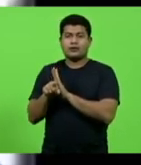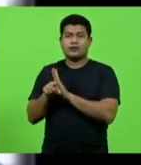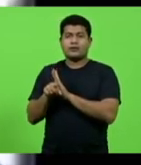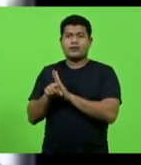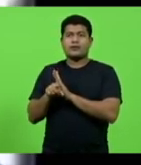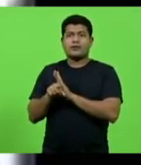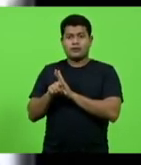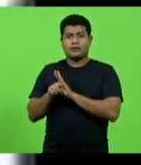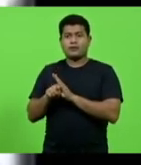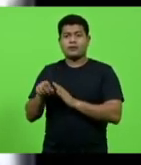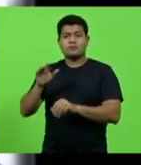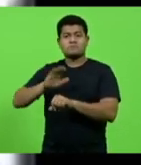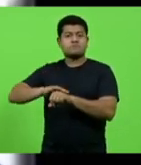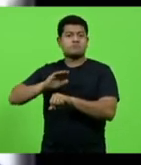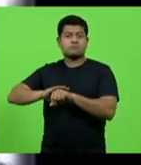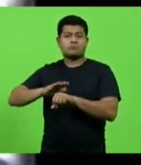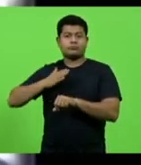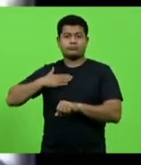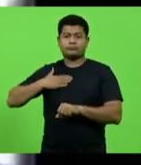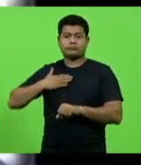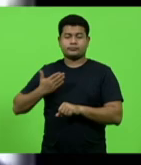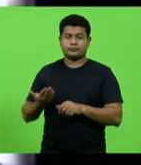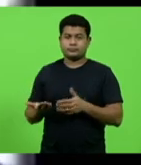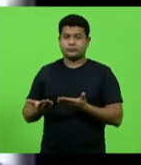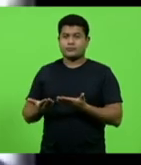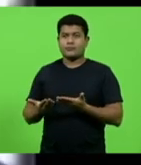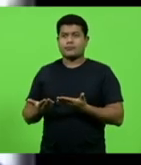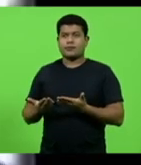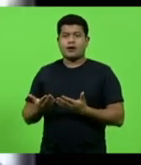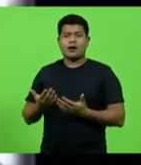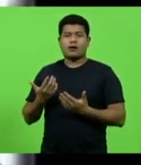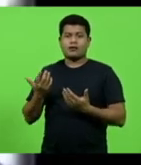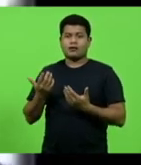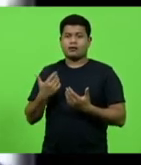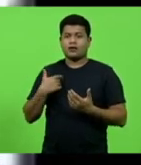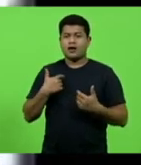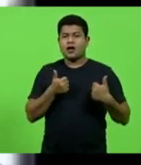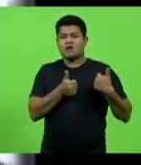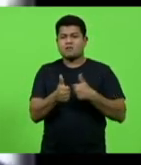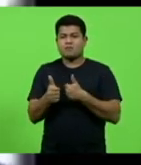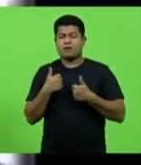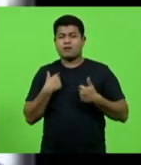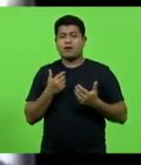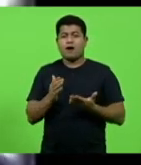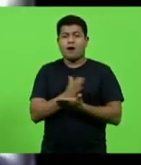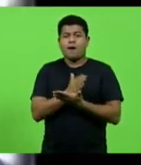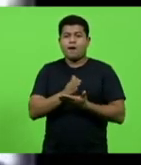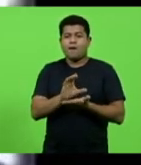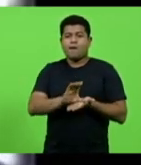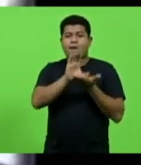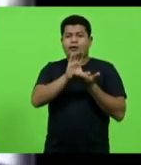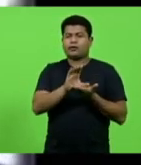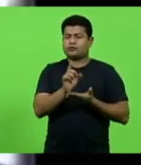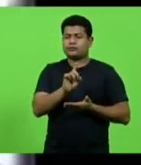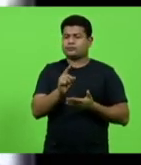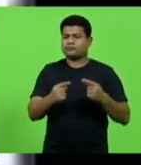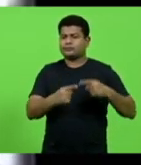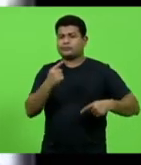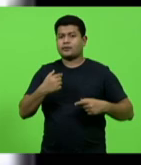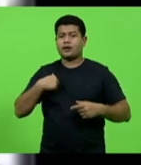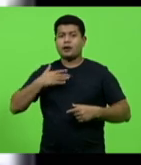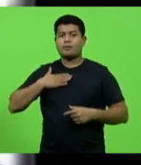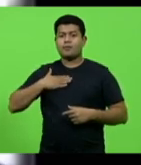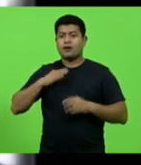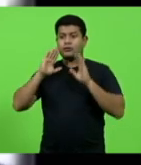mais autônoma, né? Sem muita pressão de orientadores e etc., mas assim voltada por um interesse